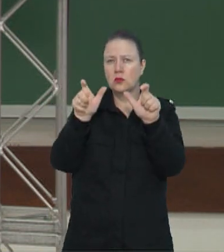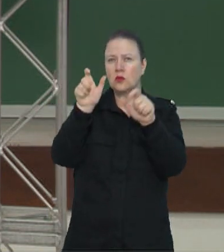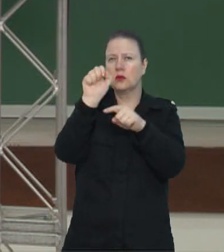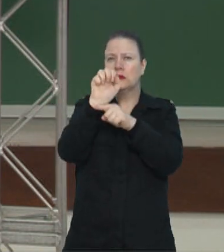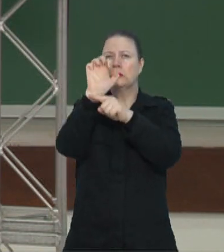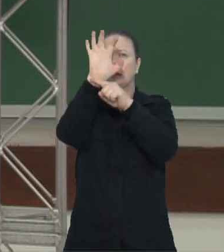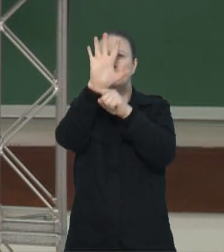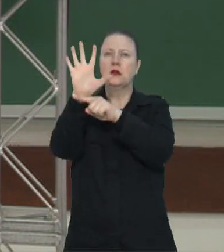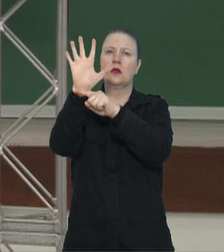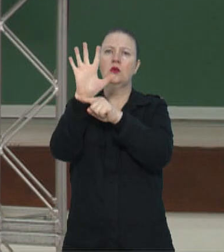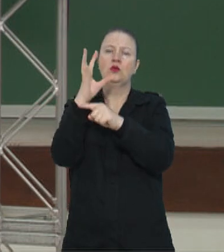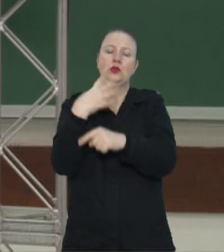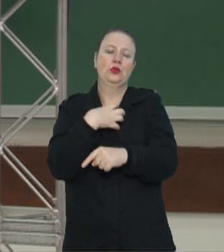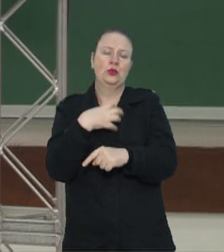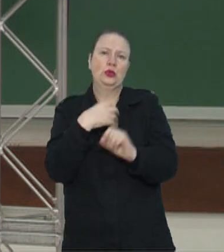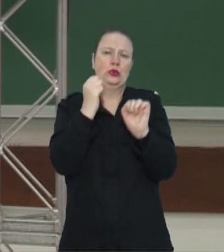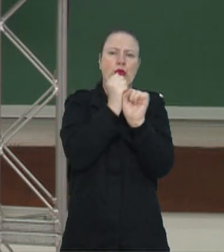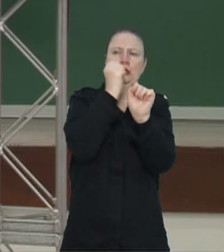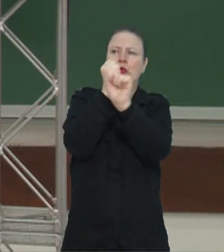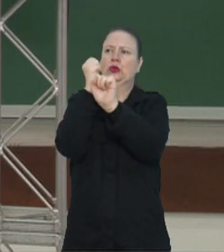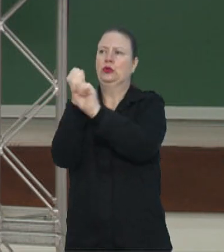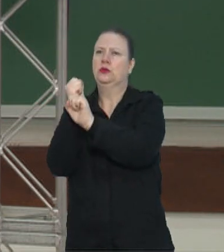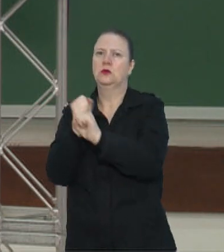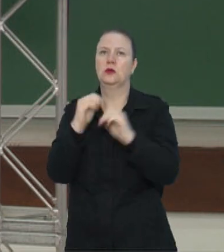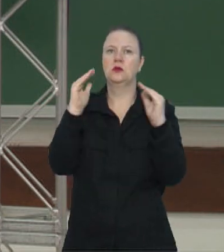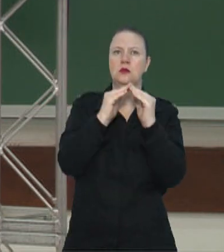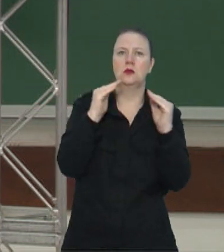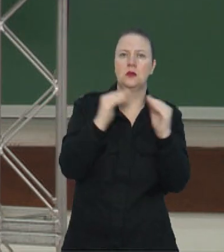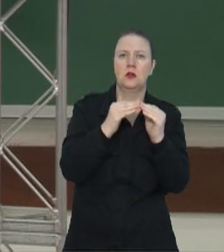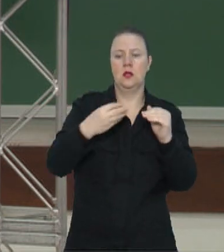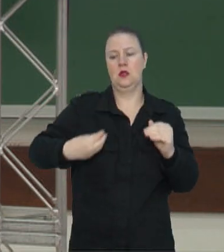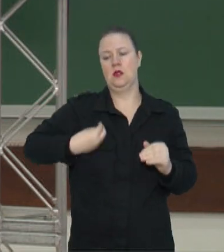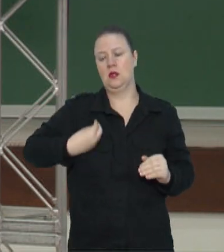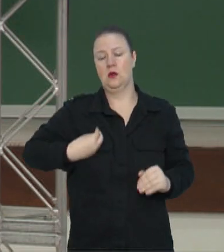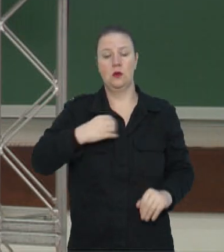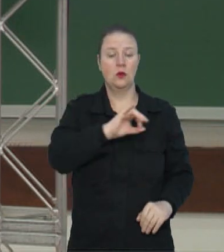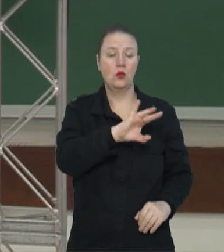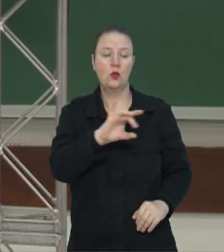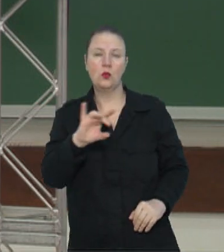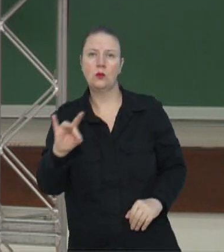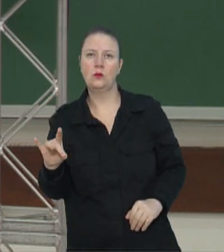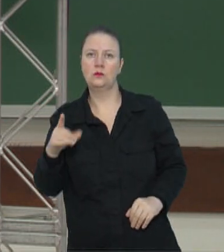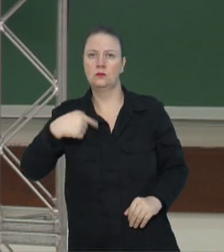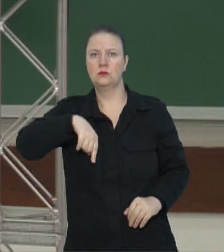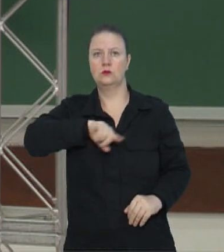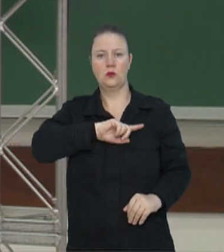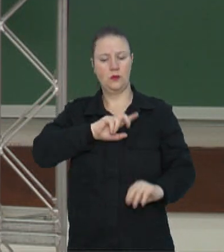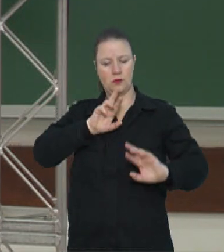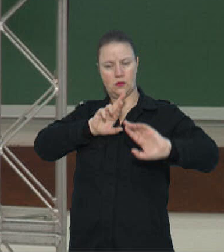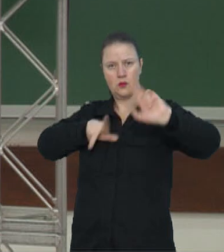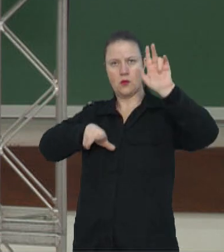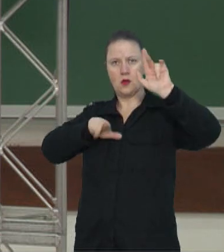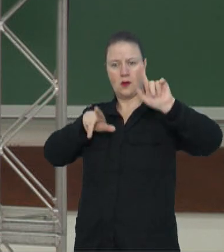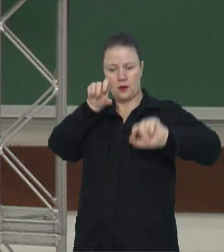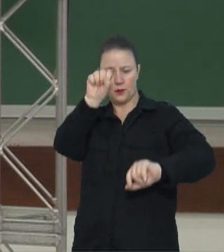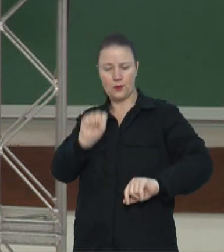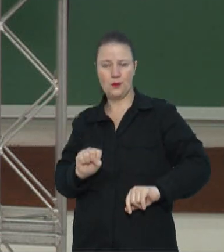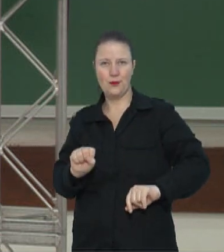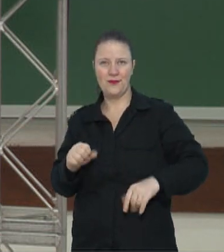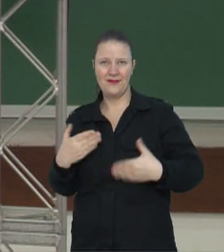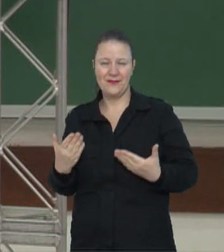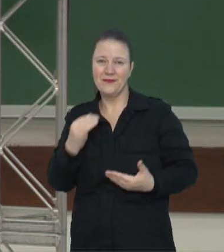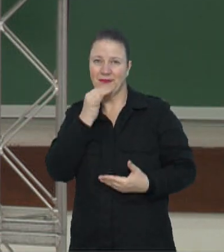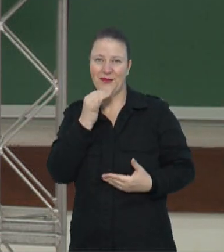alimentares, o jeito de fazer as casas, a maneira com que as pessoas vivem o dia a dia, diferente do que nós vivemos aqui. Justamente